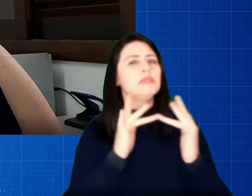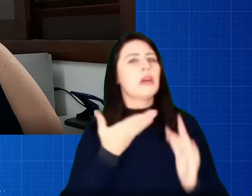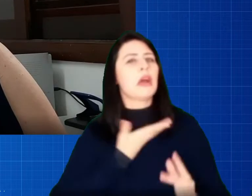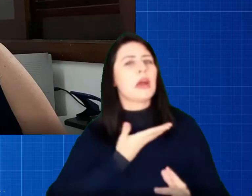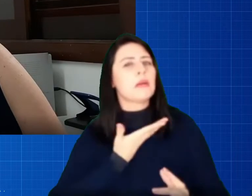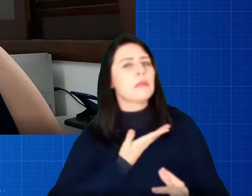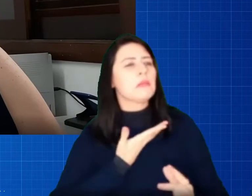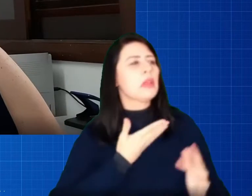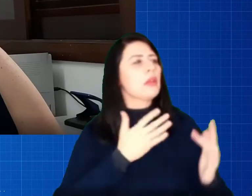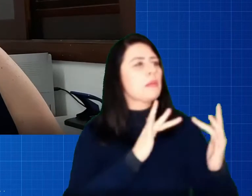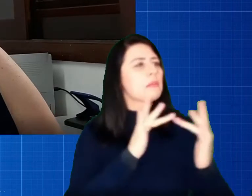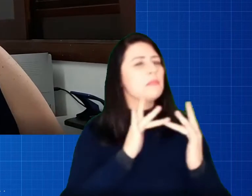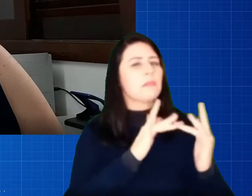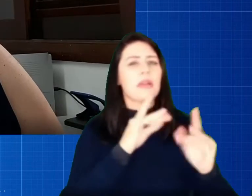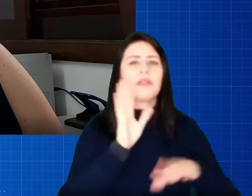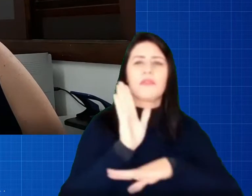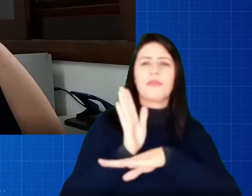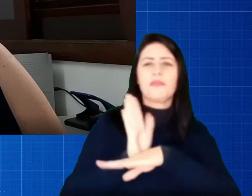com amigos,